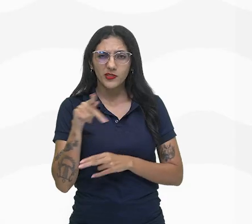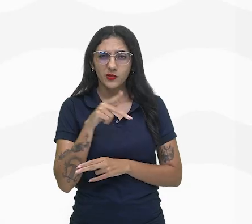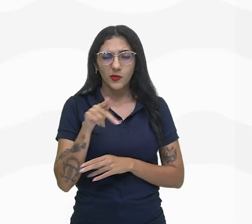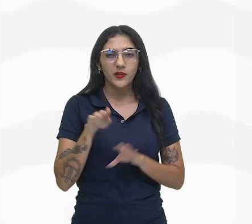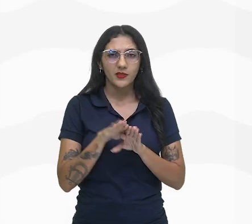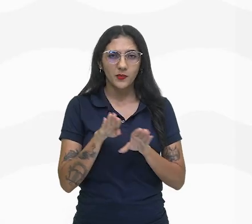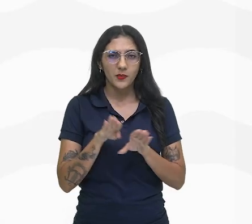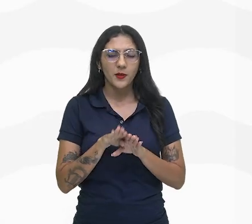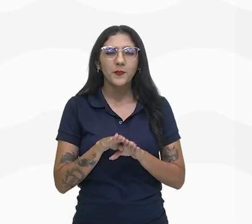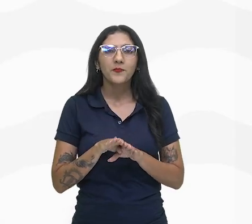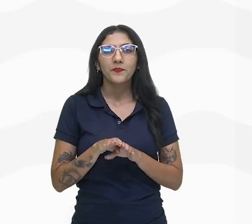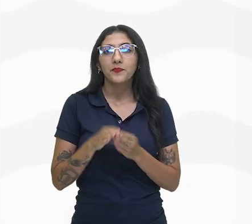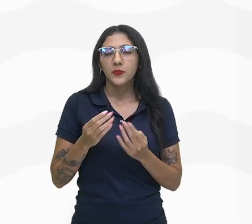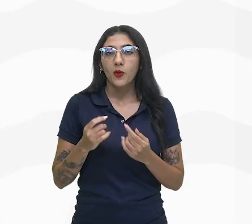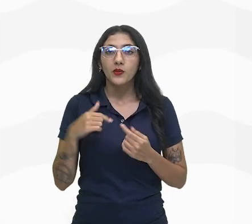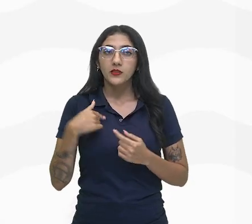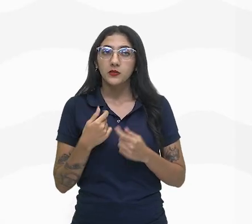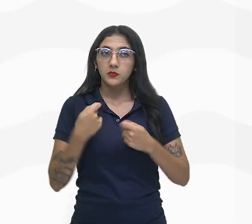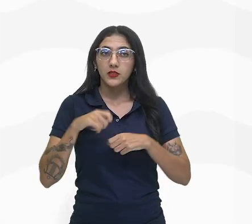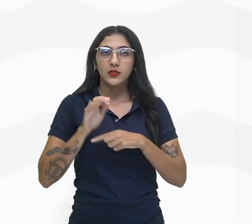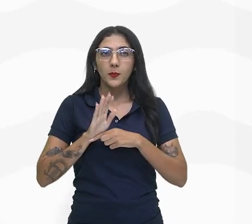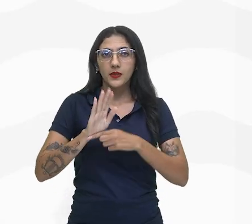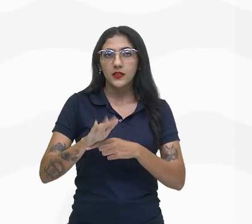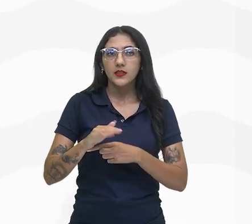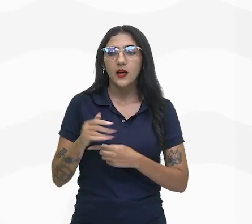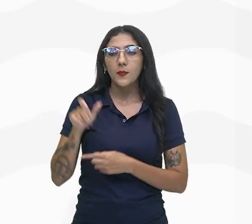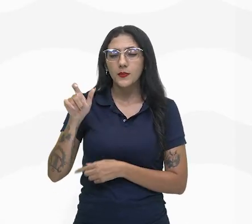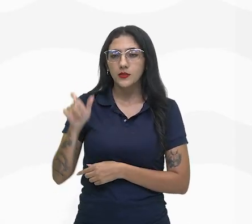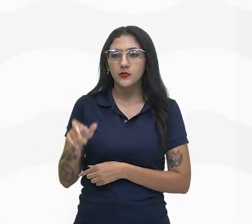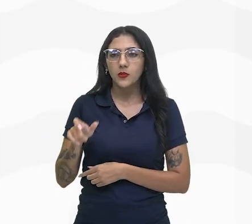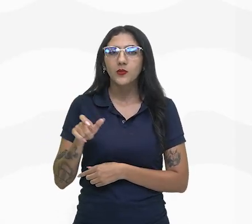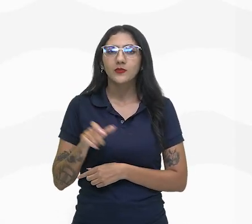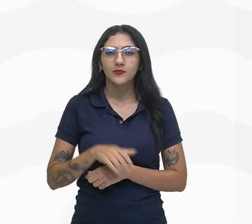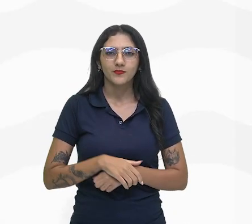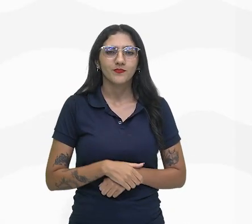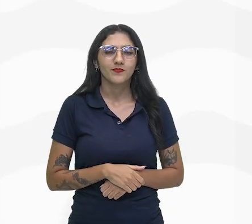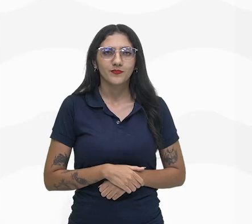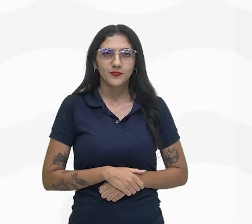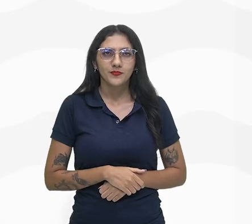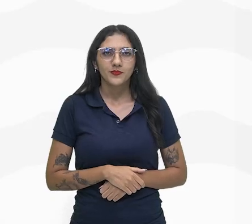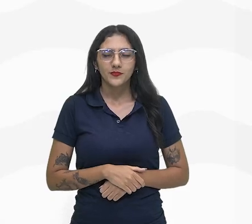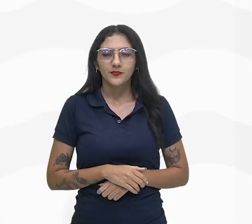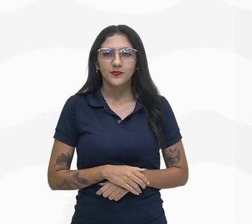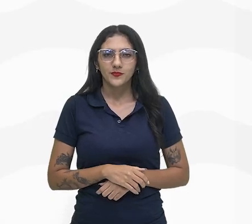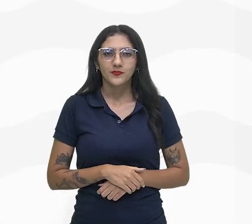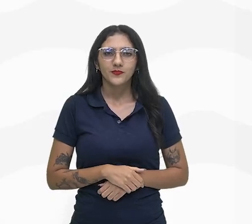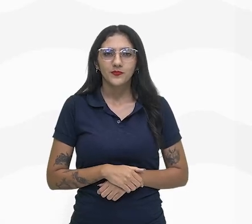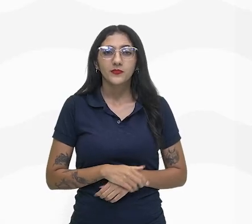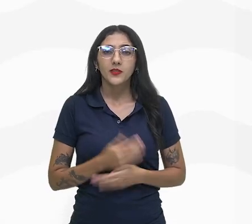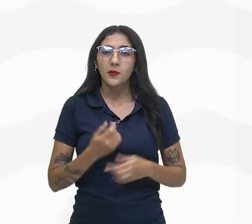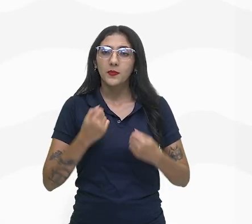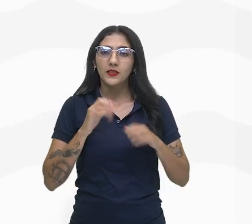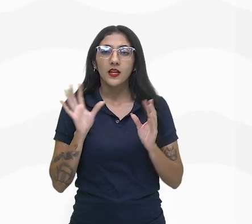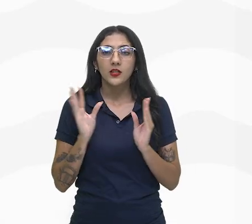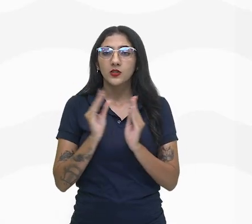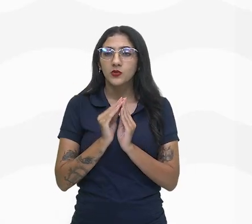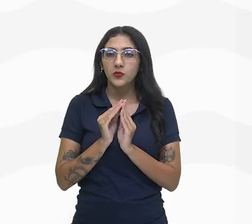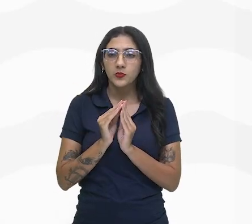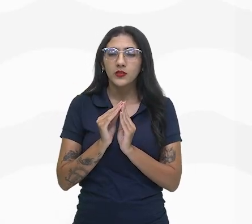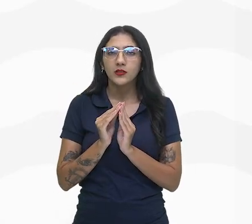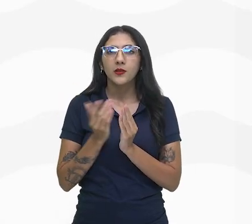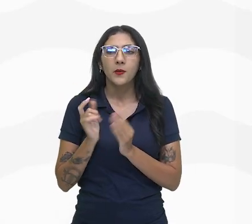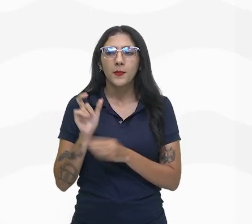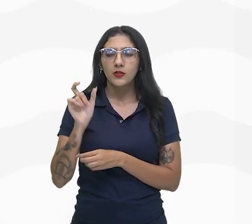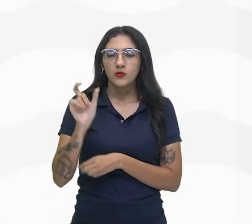também. Então, a gente precisa fazer a apresentação do entrevistado. Olha, uma pequena biografia também, né? Falando um pouco de si